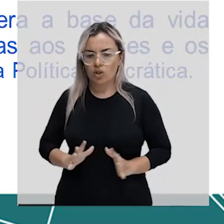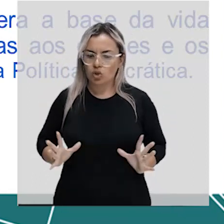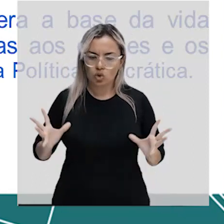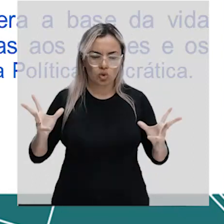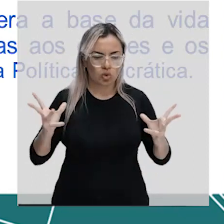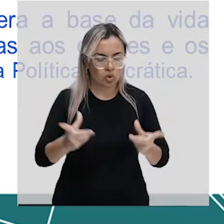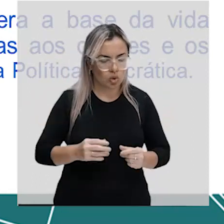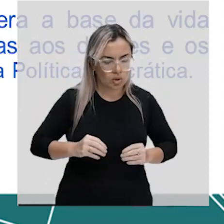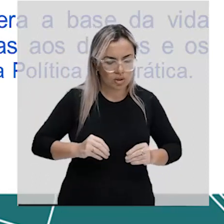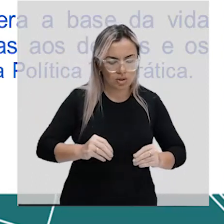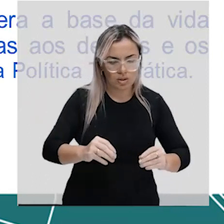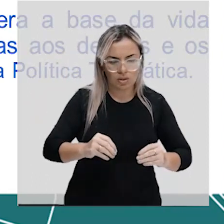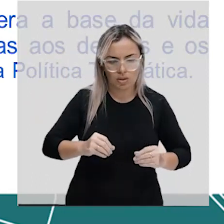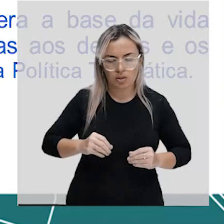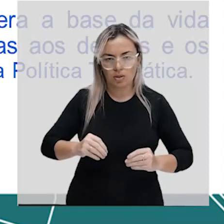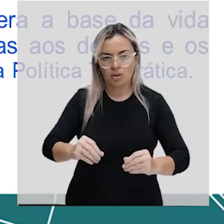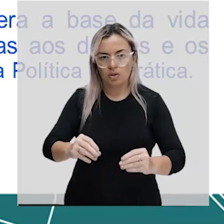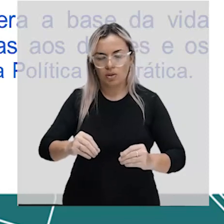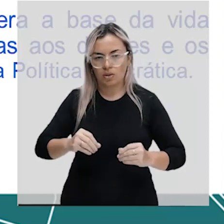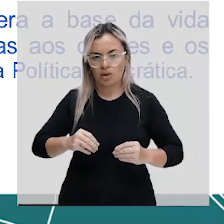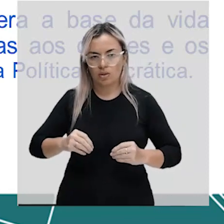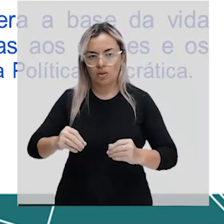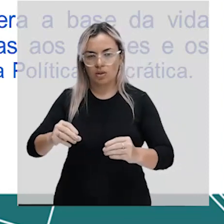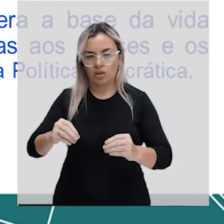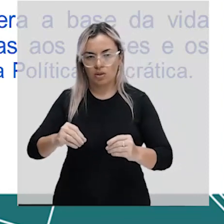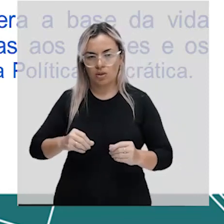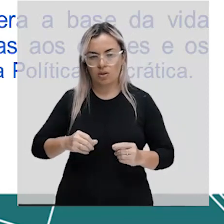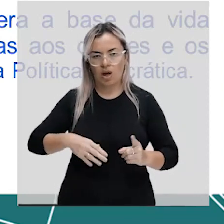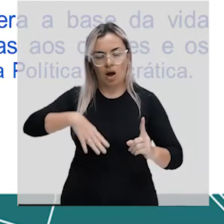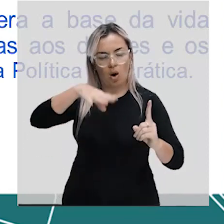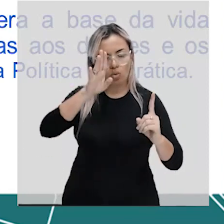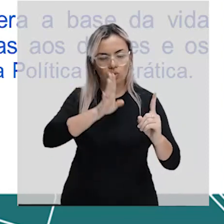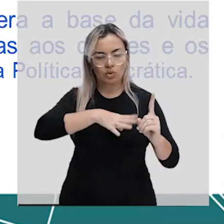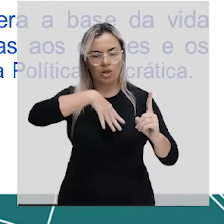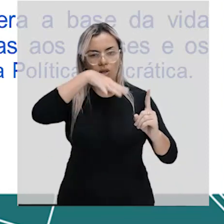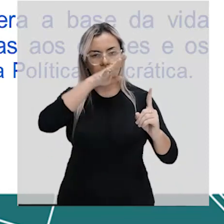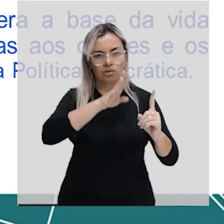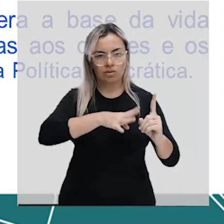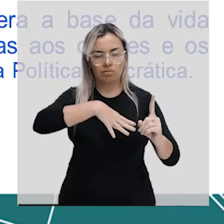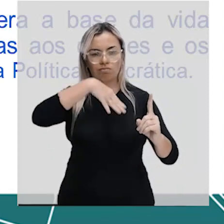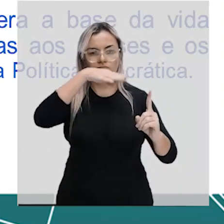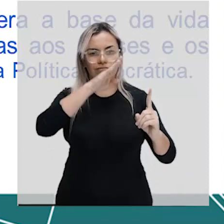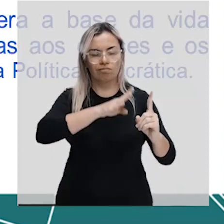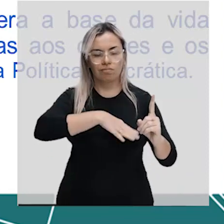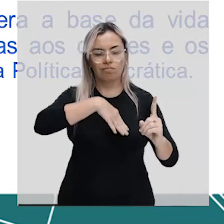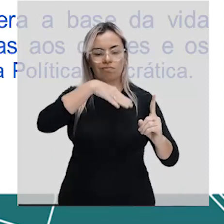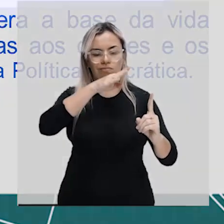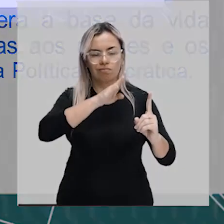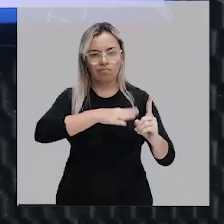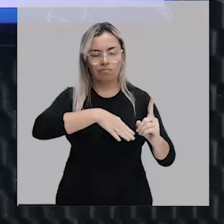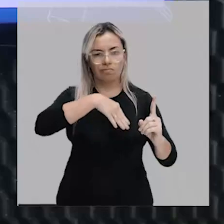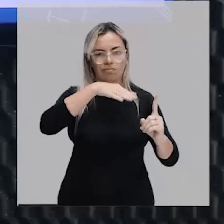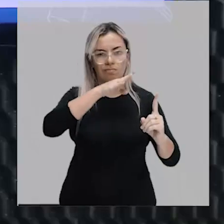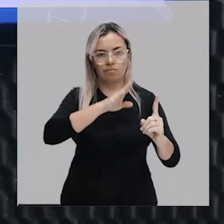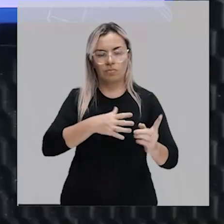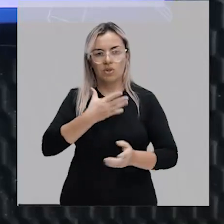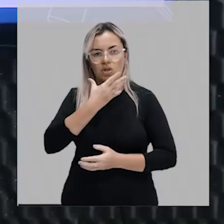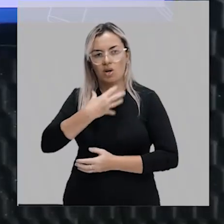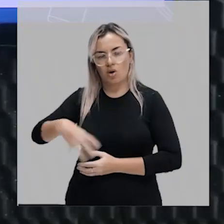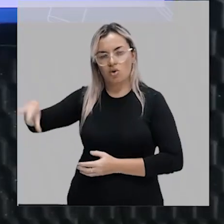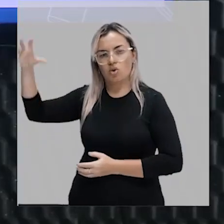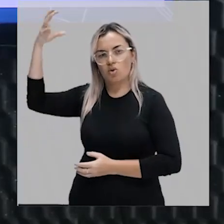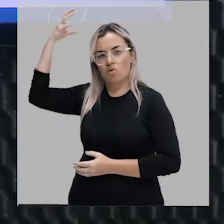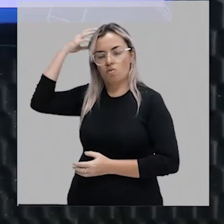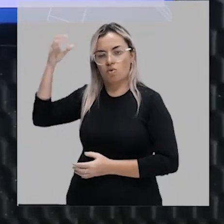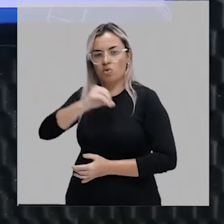quem? Eram atribuídos aos deuses, certo? E os soberanos, eles eram considerados como o